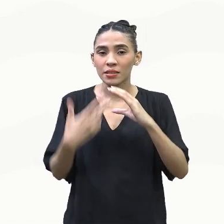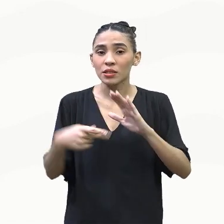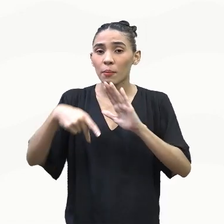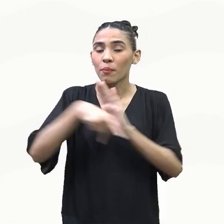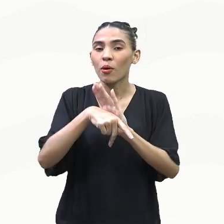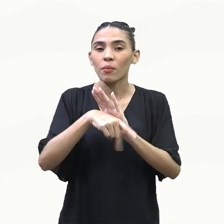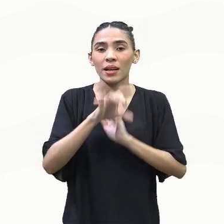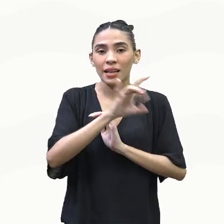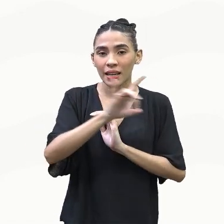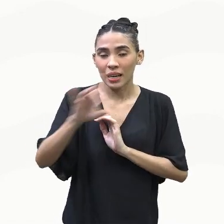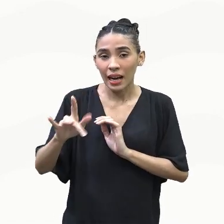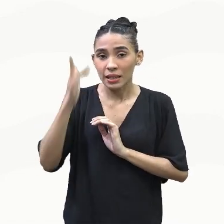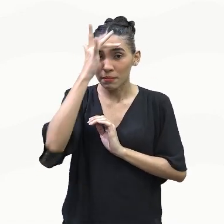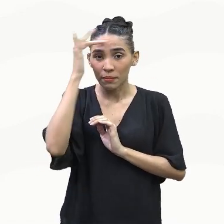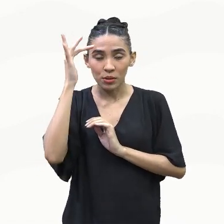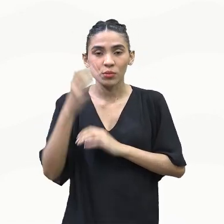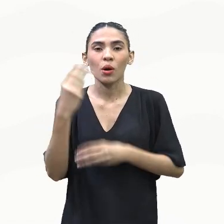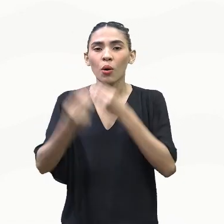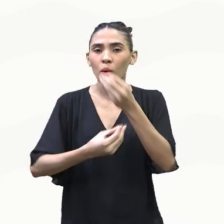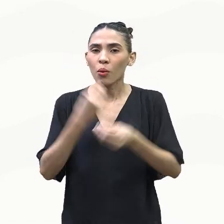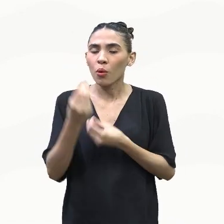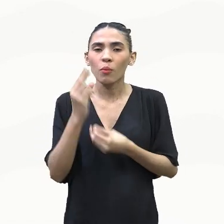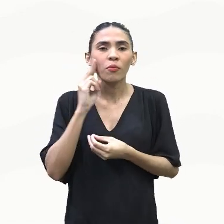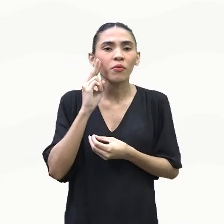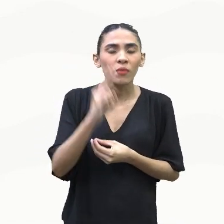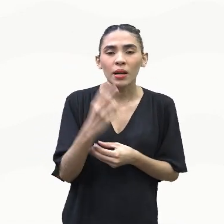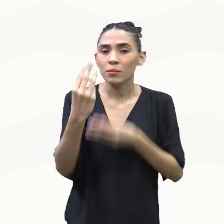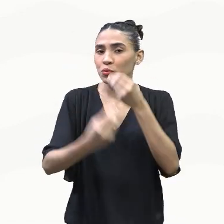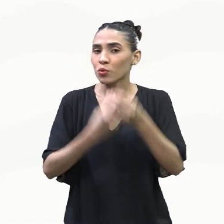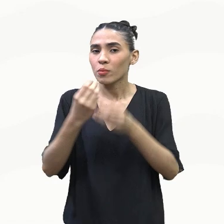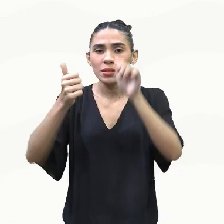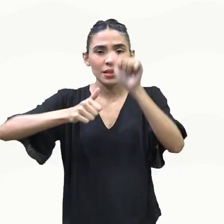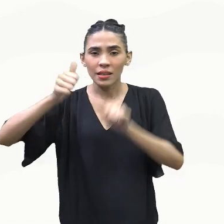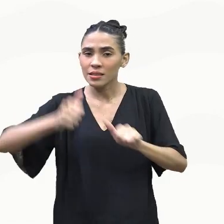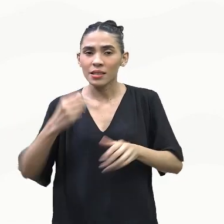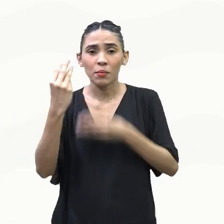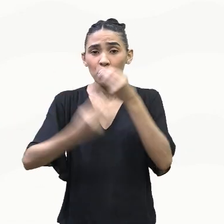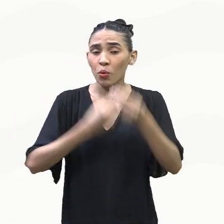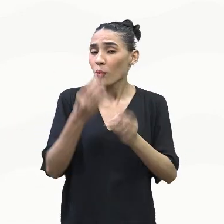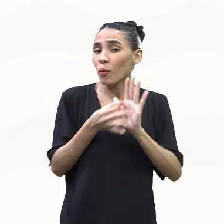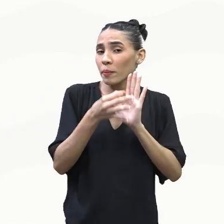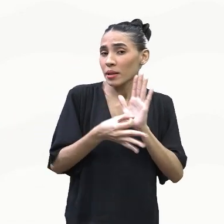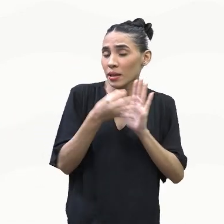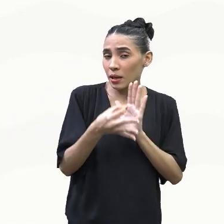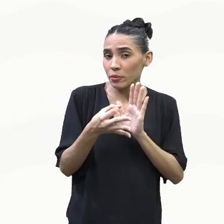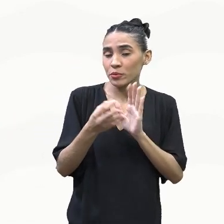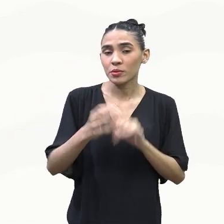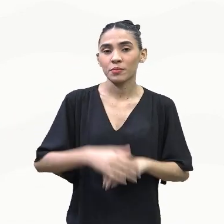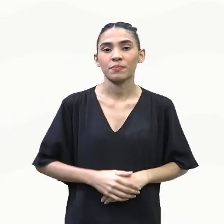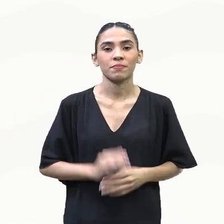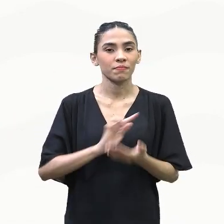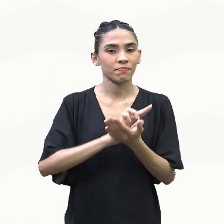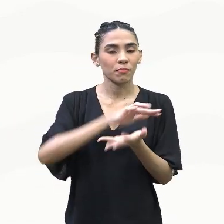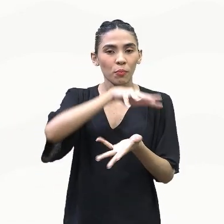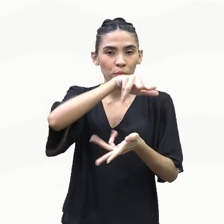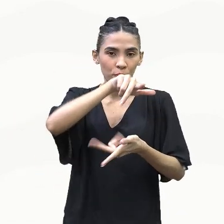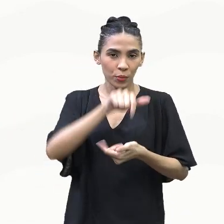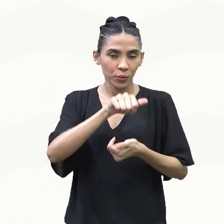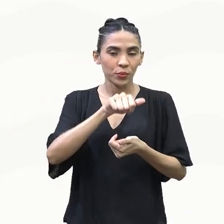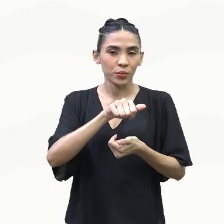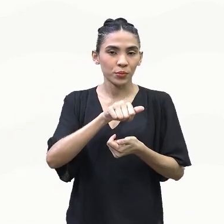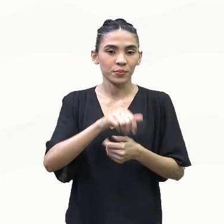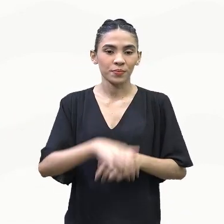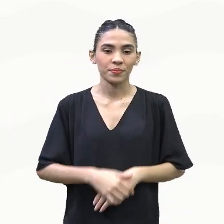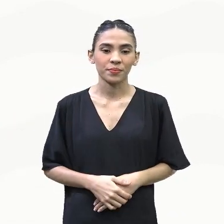nós. Como nós indagamos, como nós vemos, como nós interpretamos, como nós lidamos com esse mundo, com as